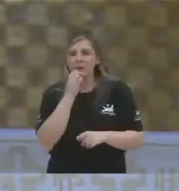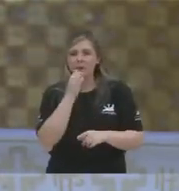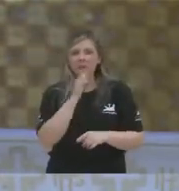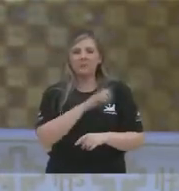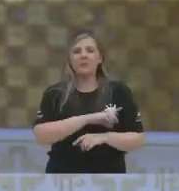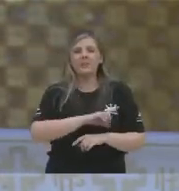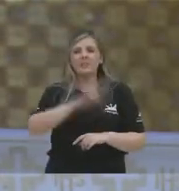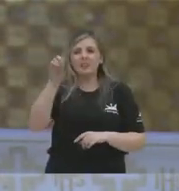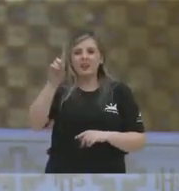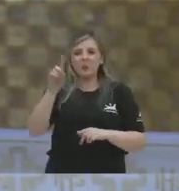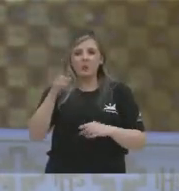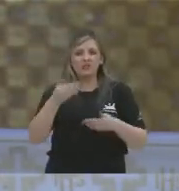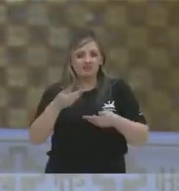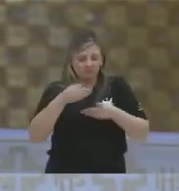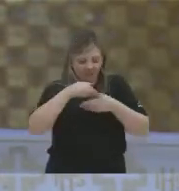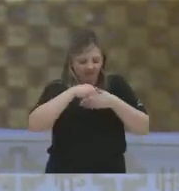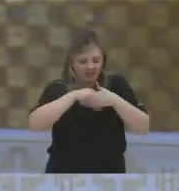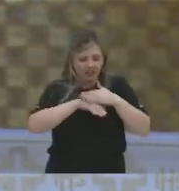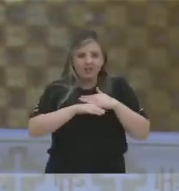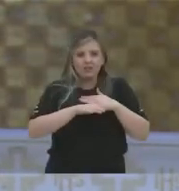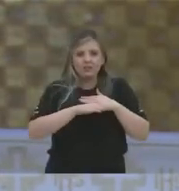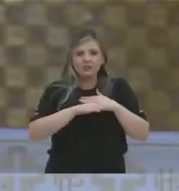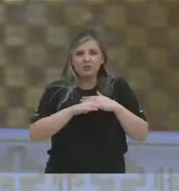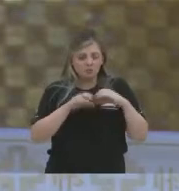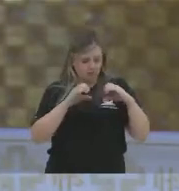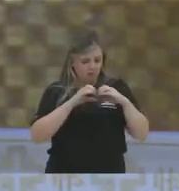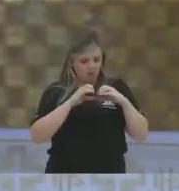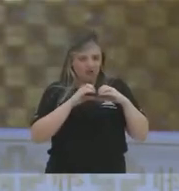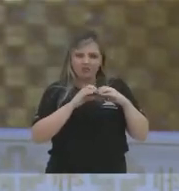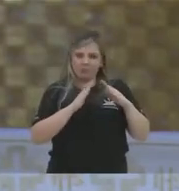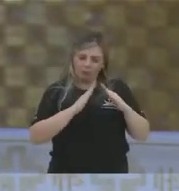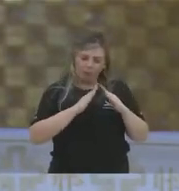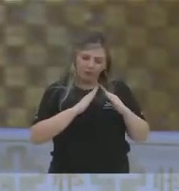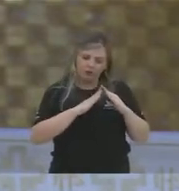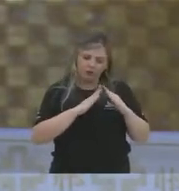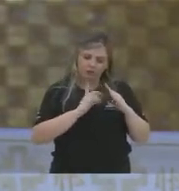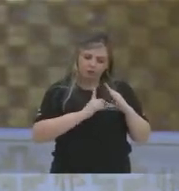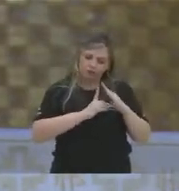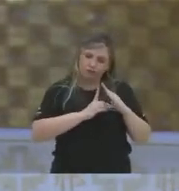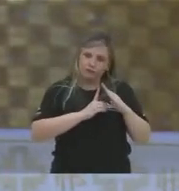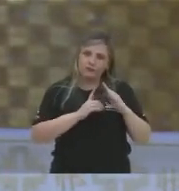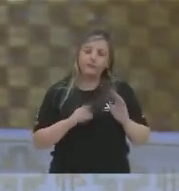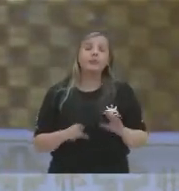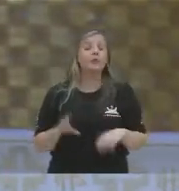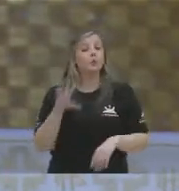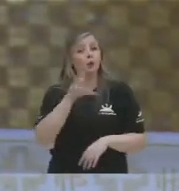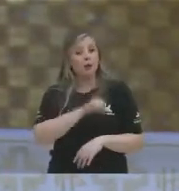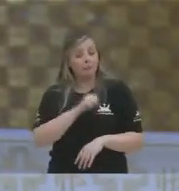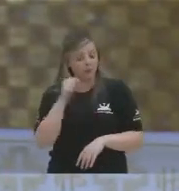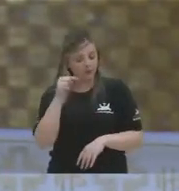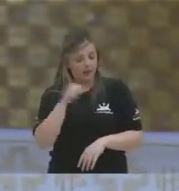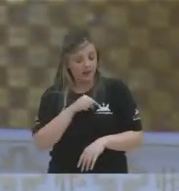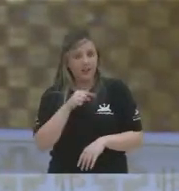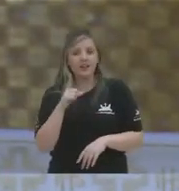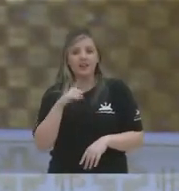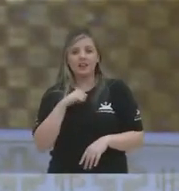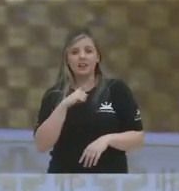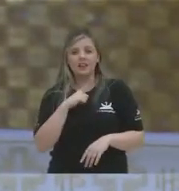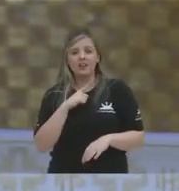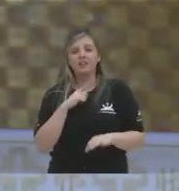está dentro do seu coração, e no amor que você tem ali Ele age.